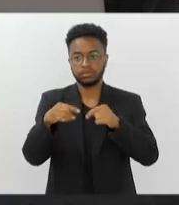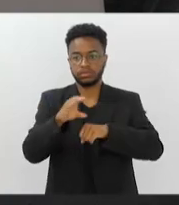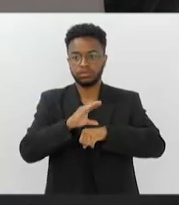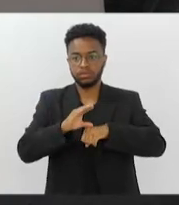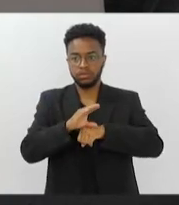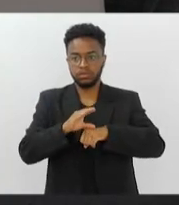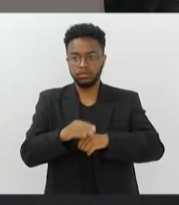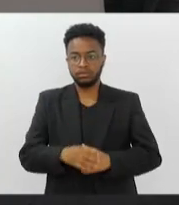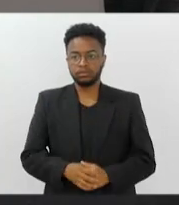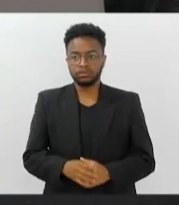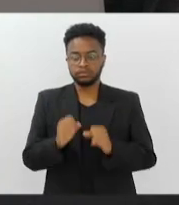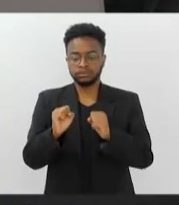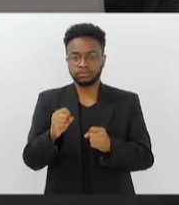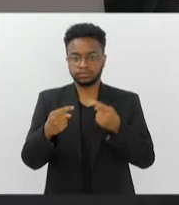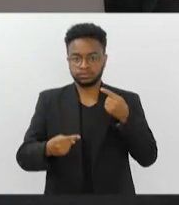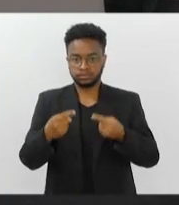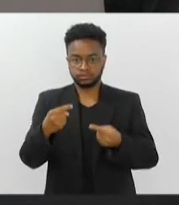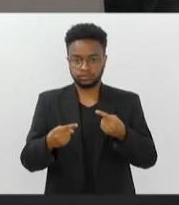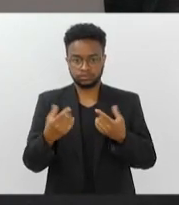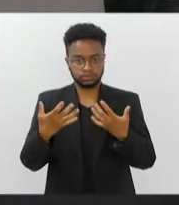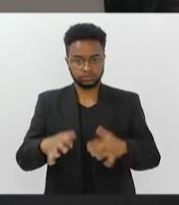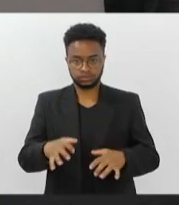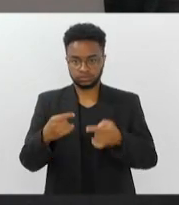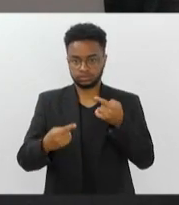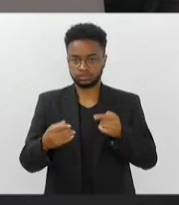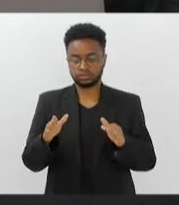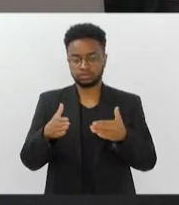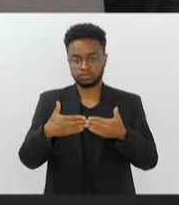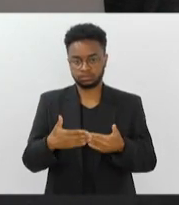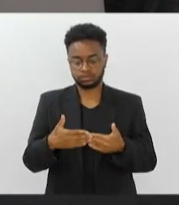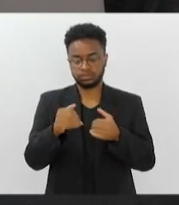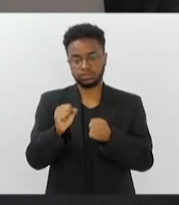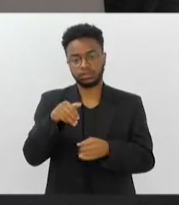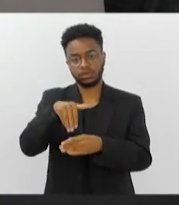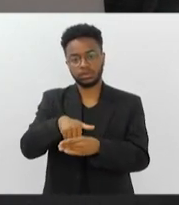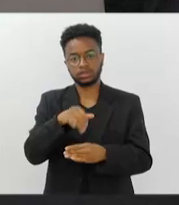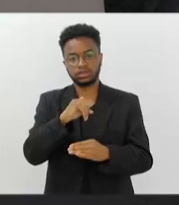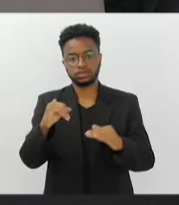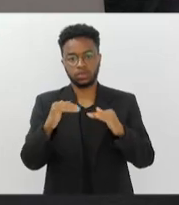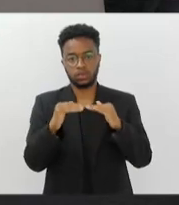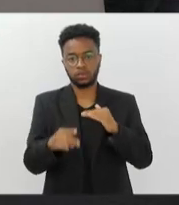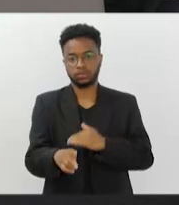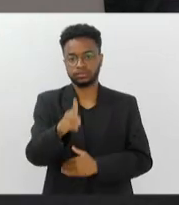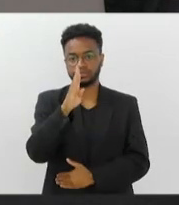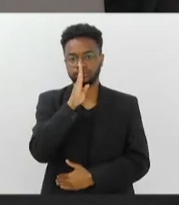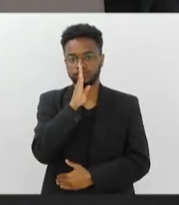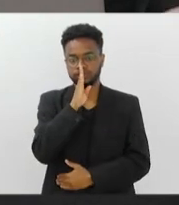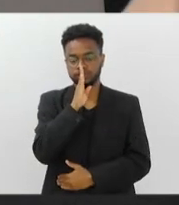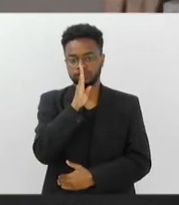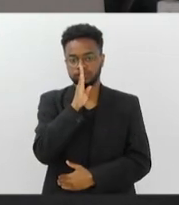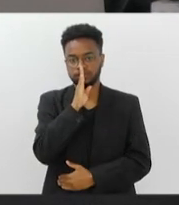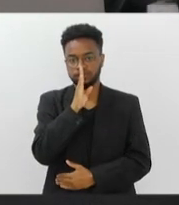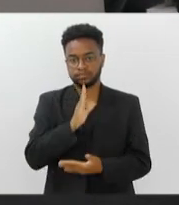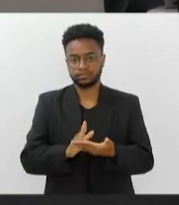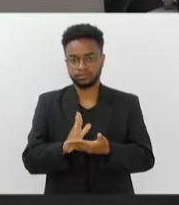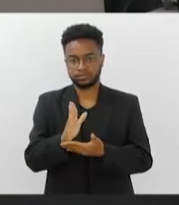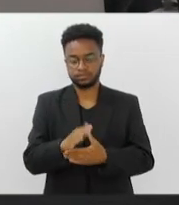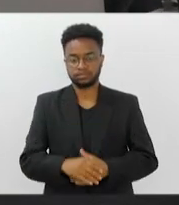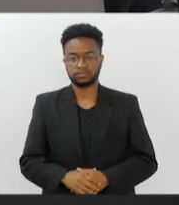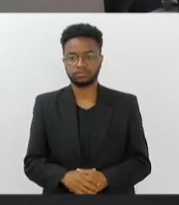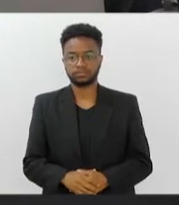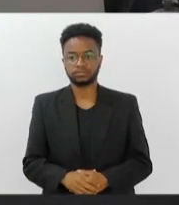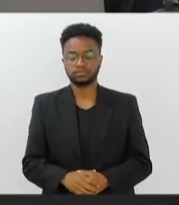constitucionalidade. Em discussão. Nós vemos que era discutir, encerrar a discussão em votação. Senhores que acordam, permaneçam como estão,